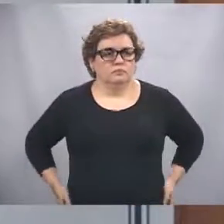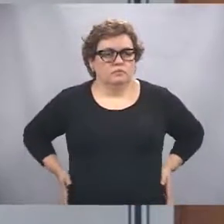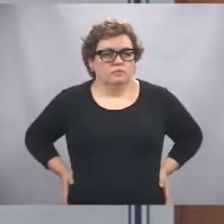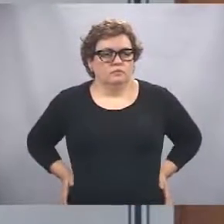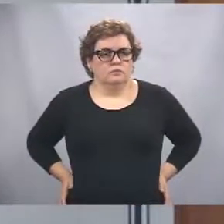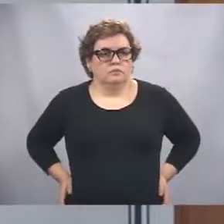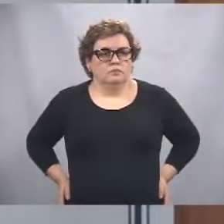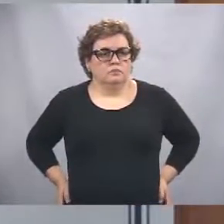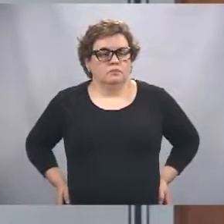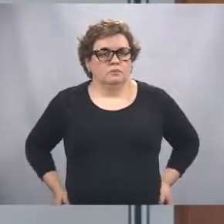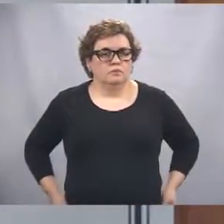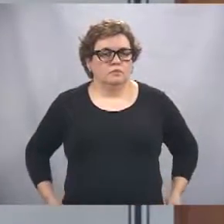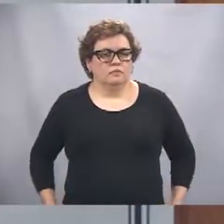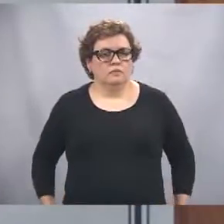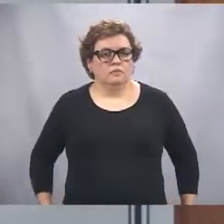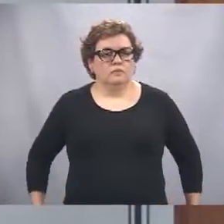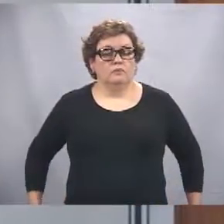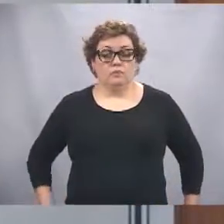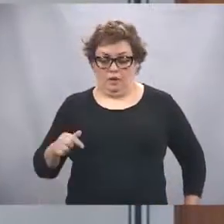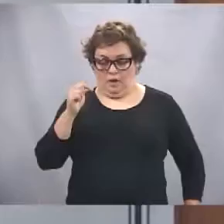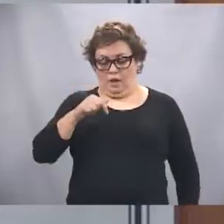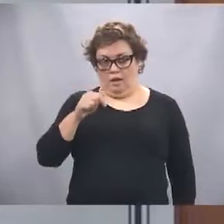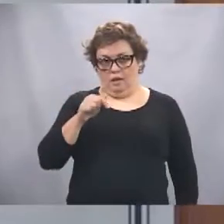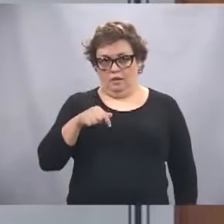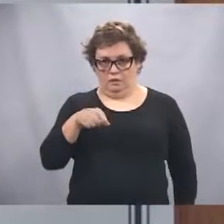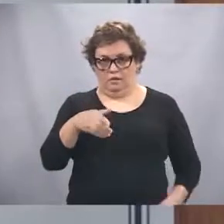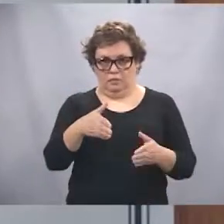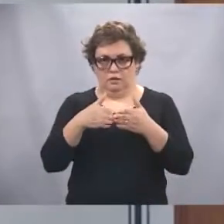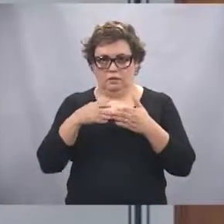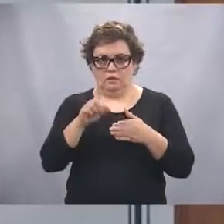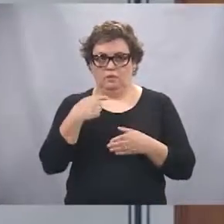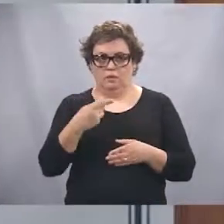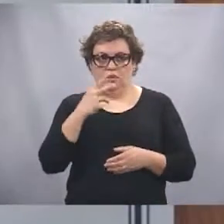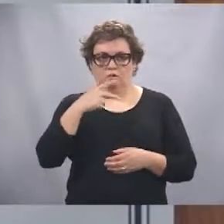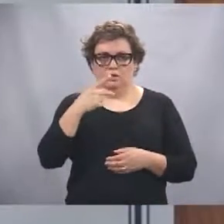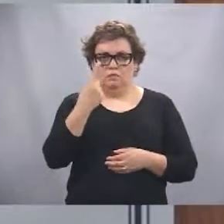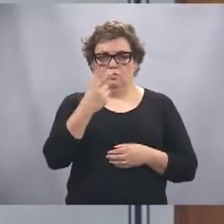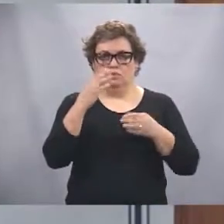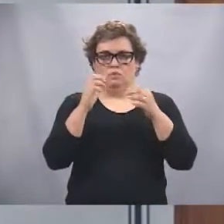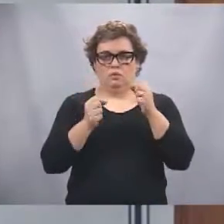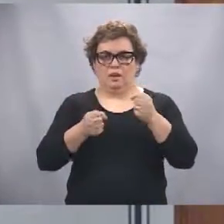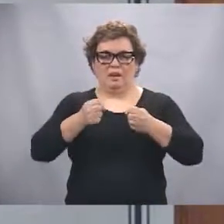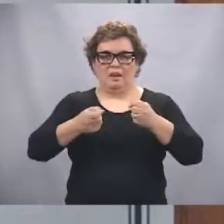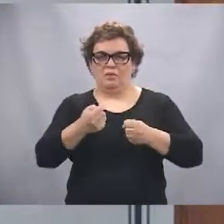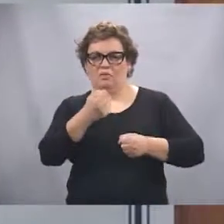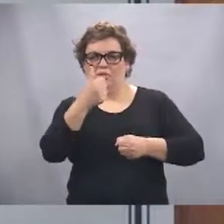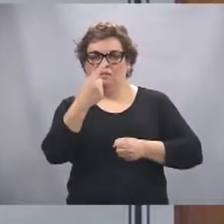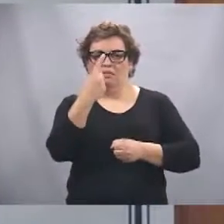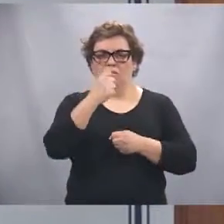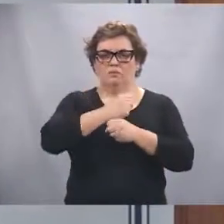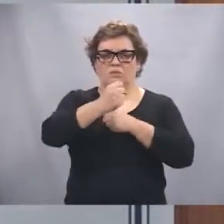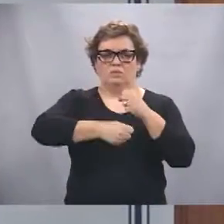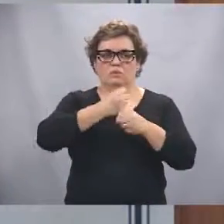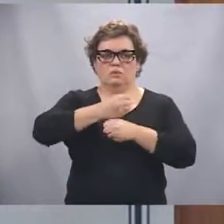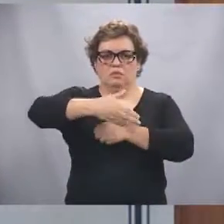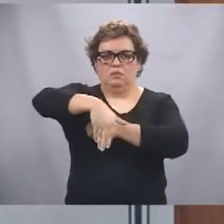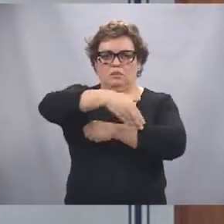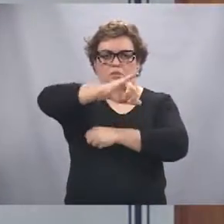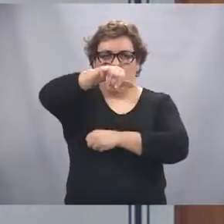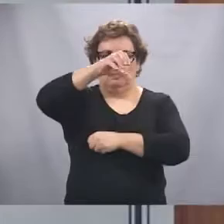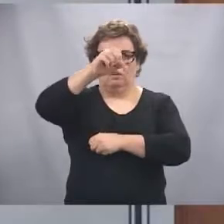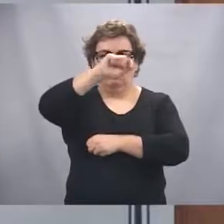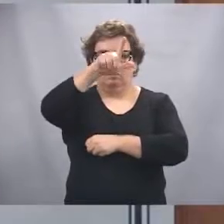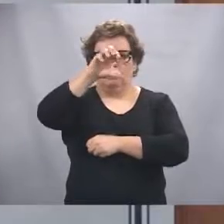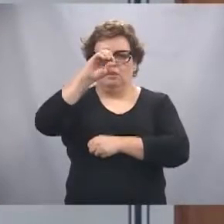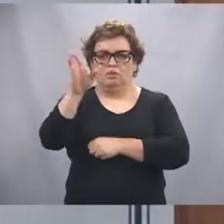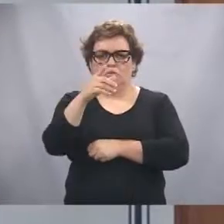Não se trata no caso aqui, nós estamos falando de um automóvel que está há quase um ano na rua João Luiz